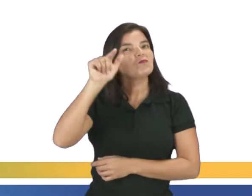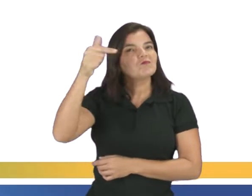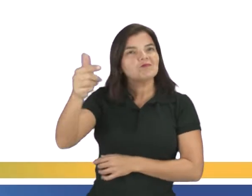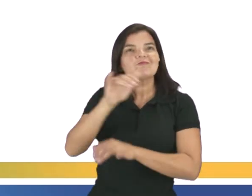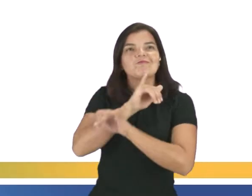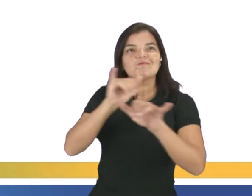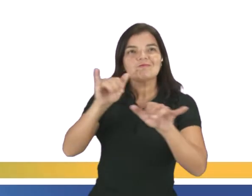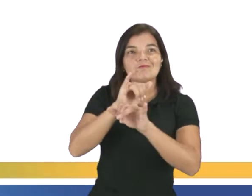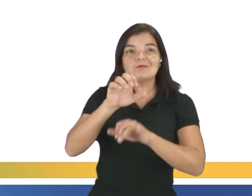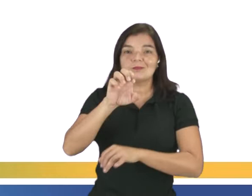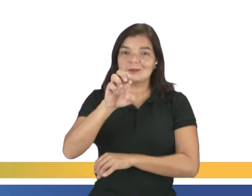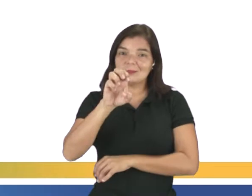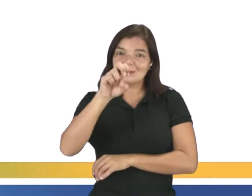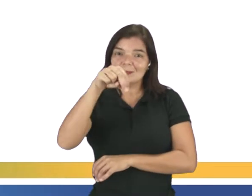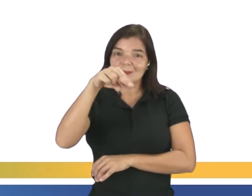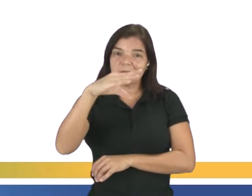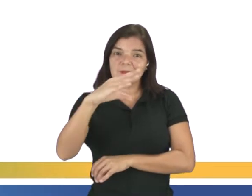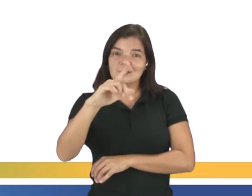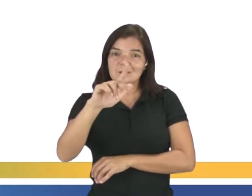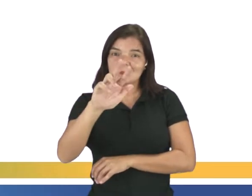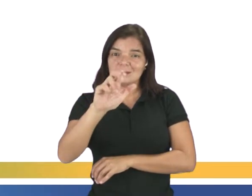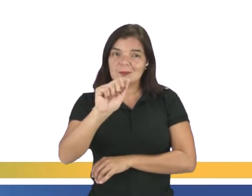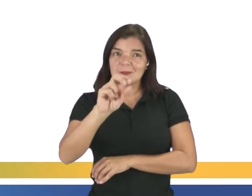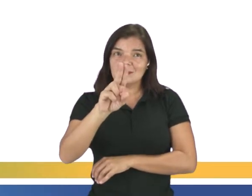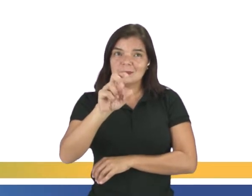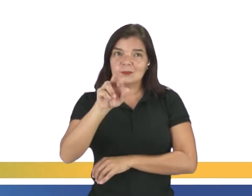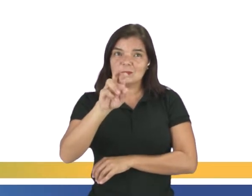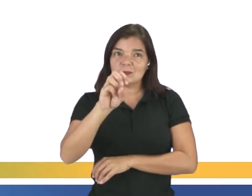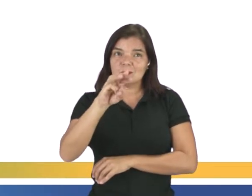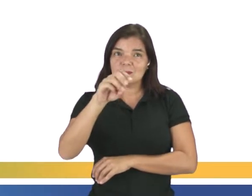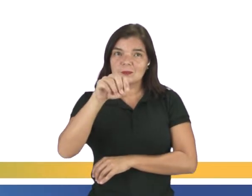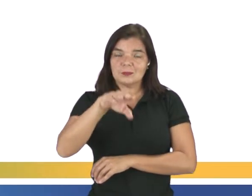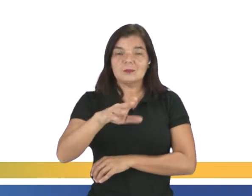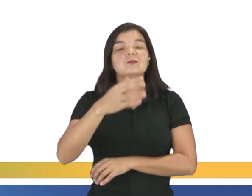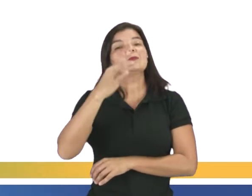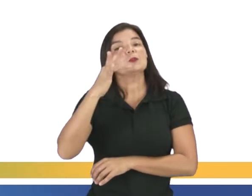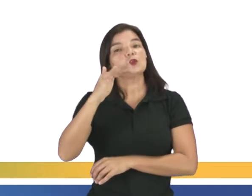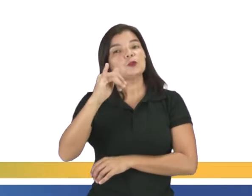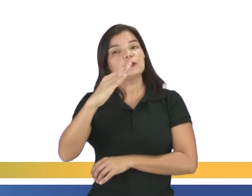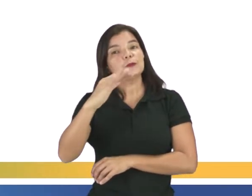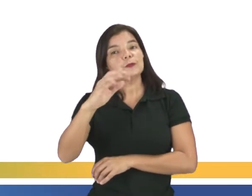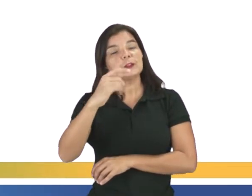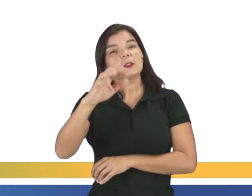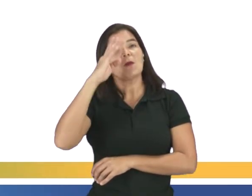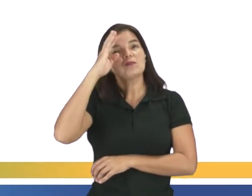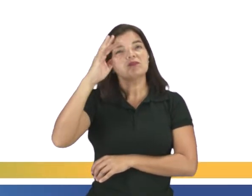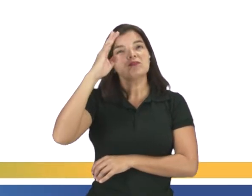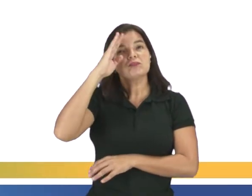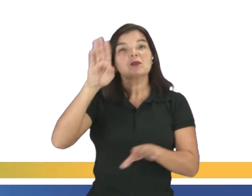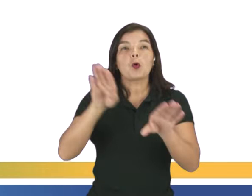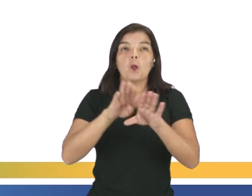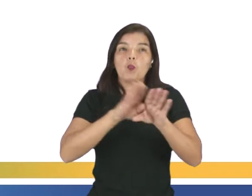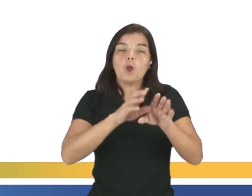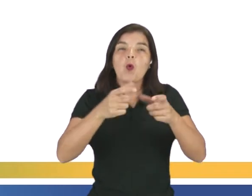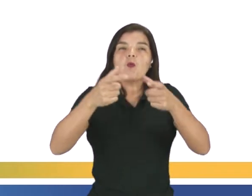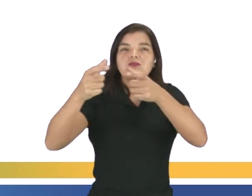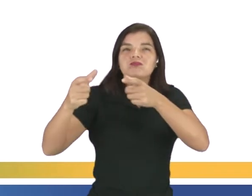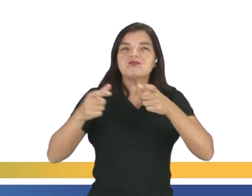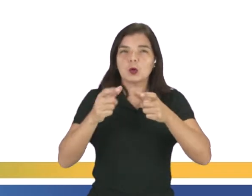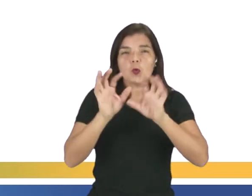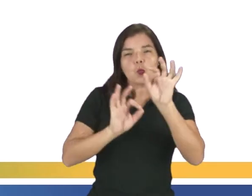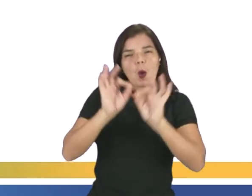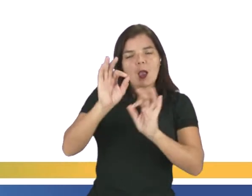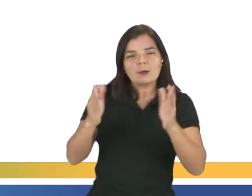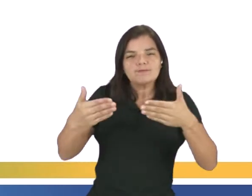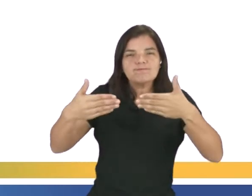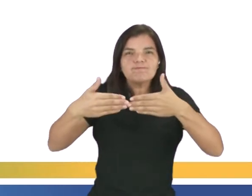dado: o enclausuramento da ficção dentro de uma caixa portátil. O universo criado por uma equipe